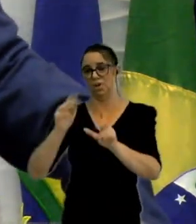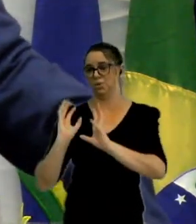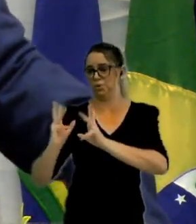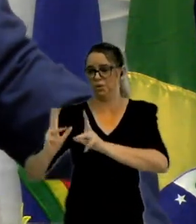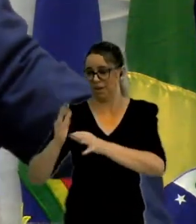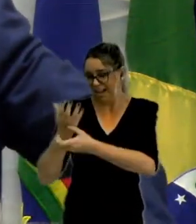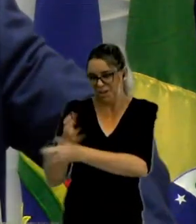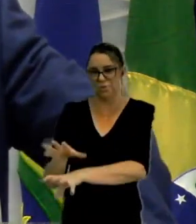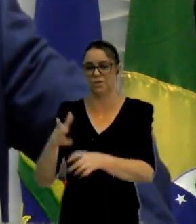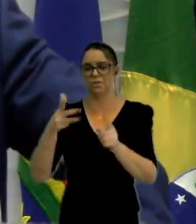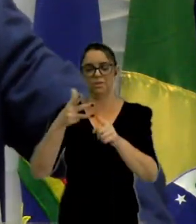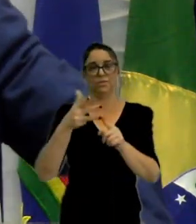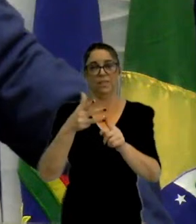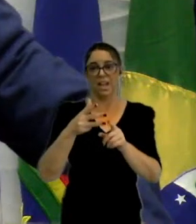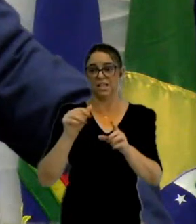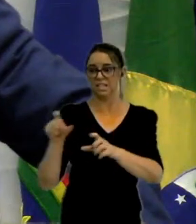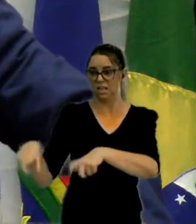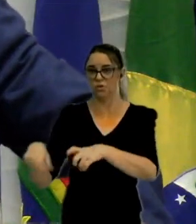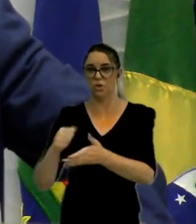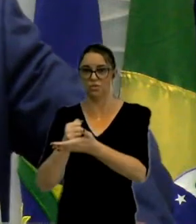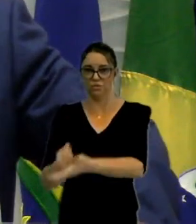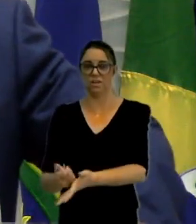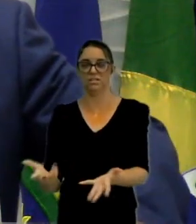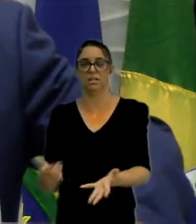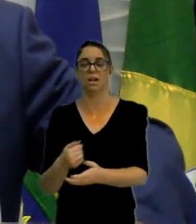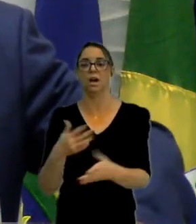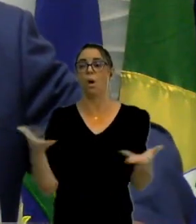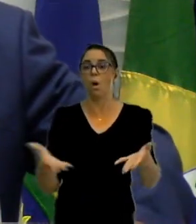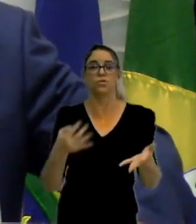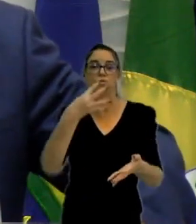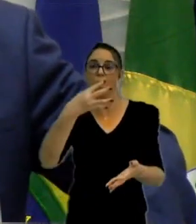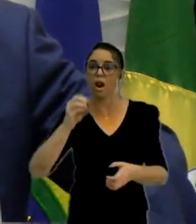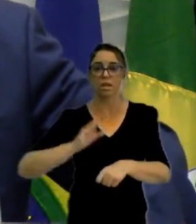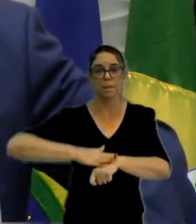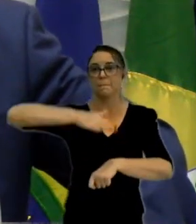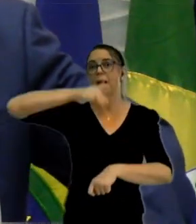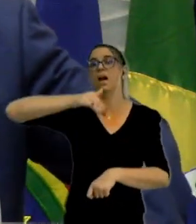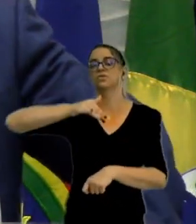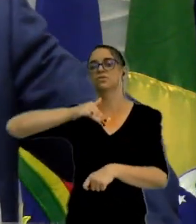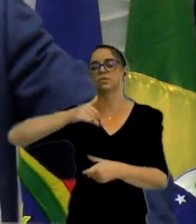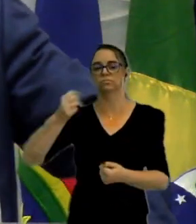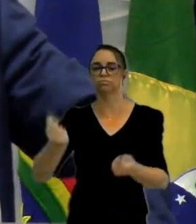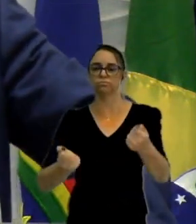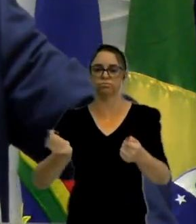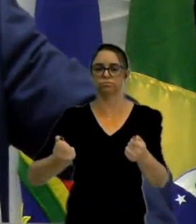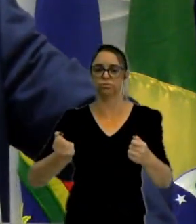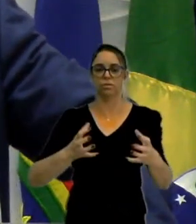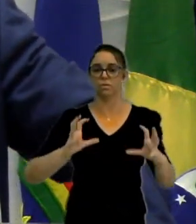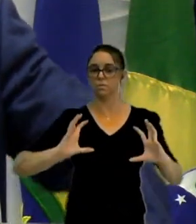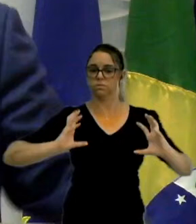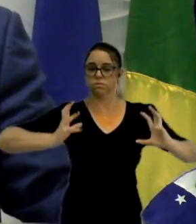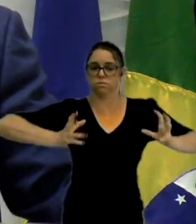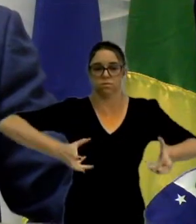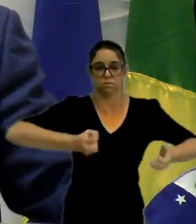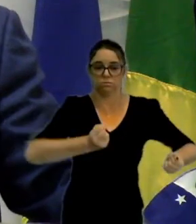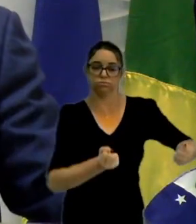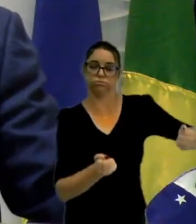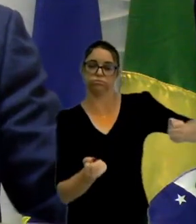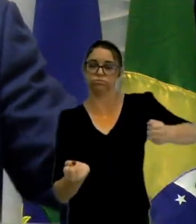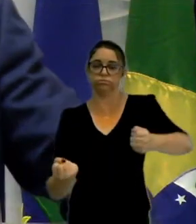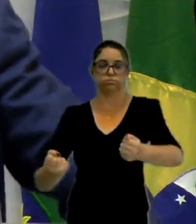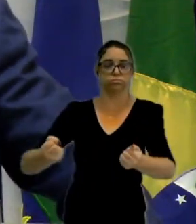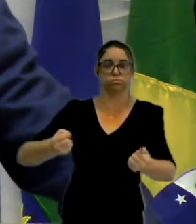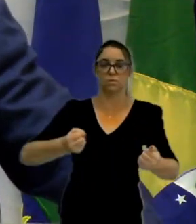Era um trator só. Agora a gente vê mais de 40 tratores desfilando, andando, subindo e descendo, tudo